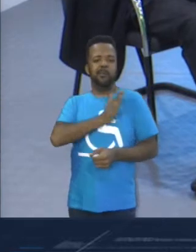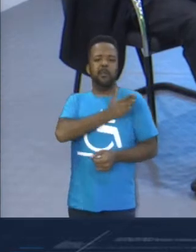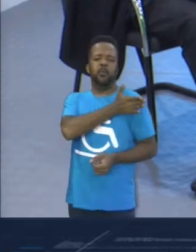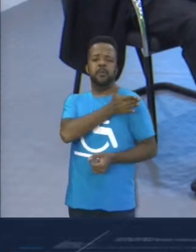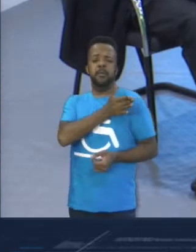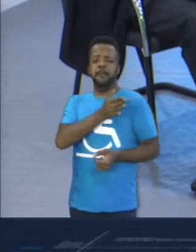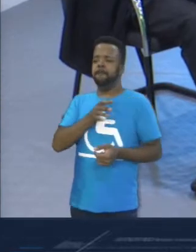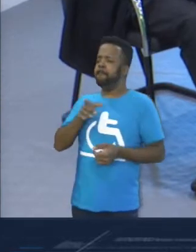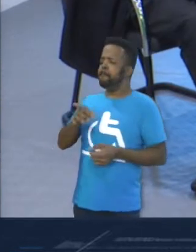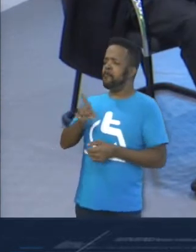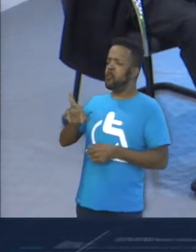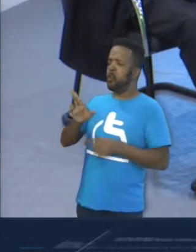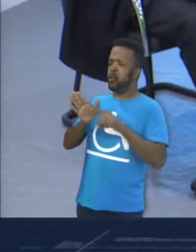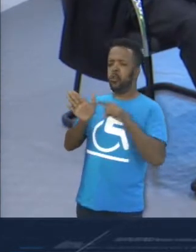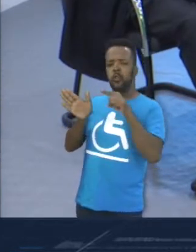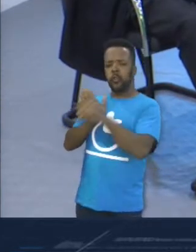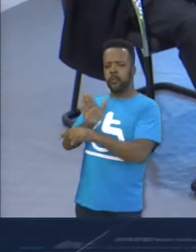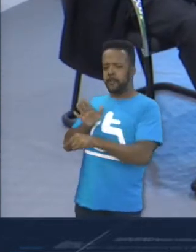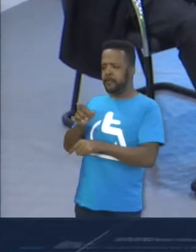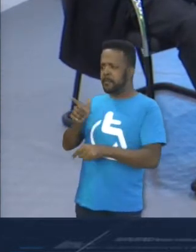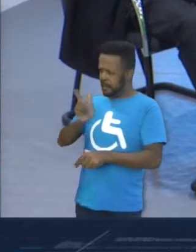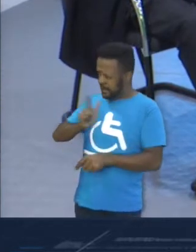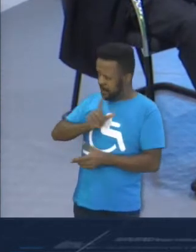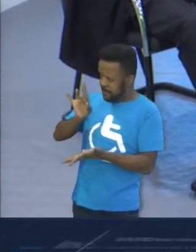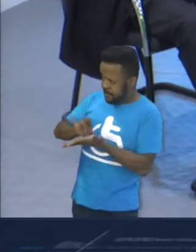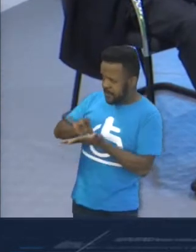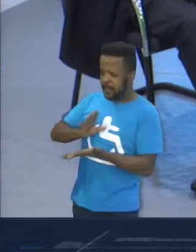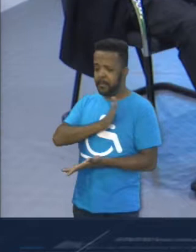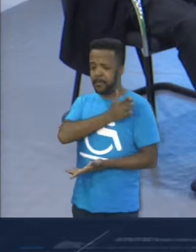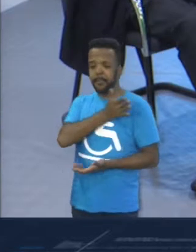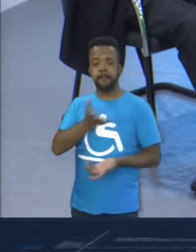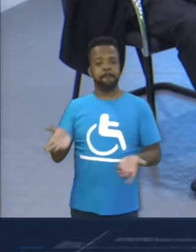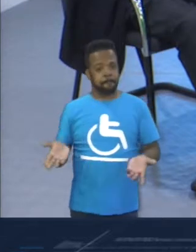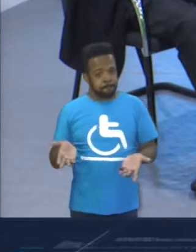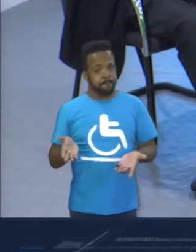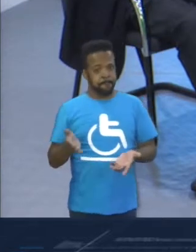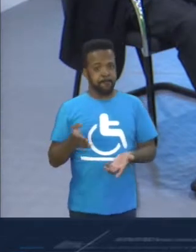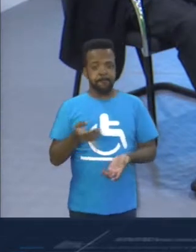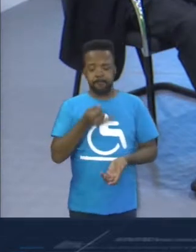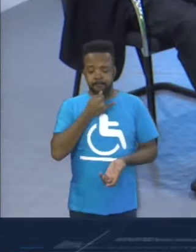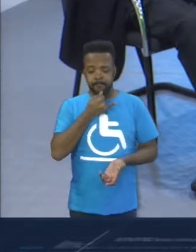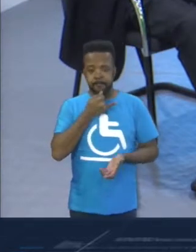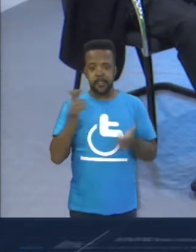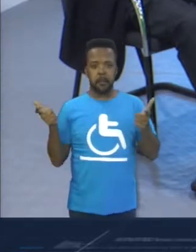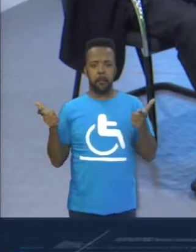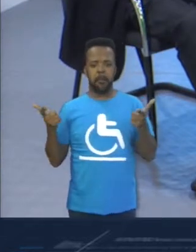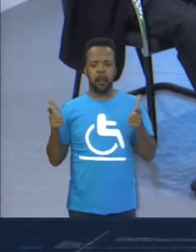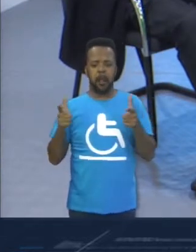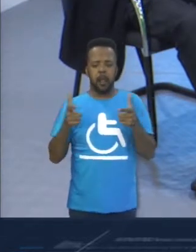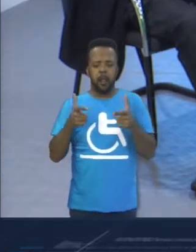O senhor vê assim também? Eu já vou perguntar para o doutor. Existe mesmo esse preconceito, doutor? Felizmente, isso está diminuindo. Que,